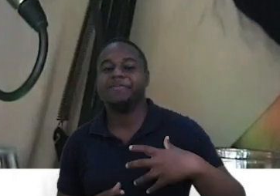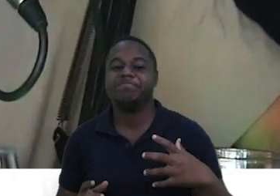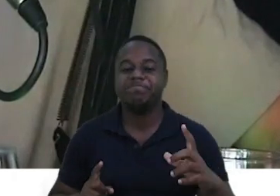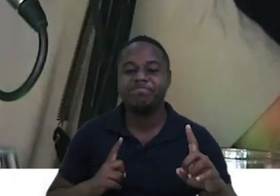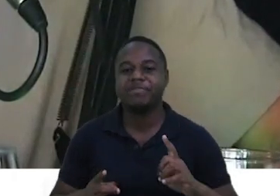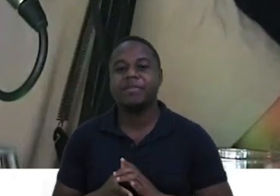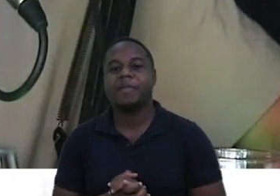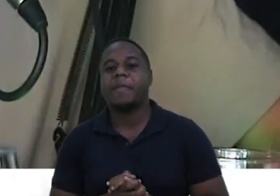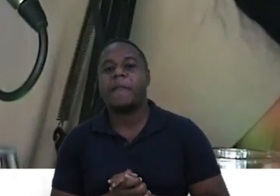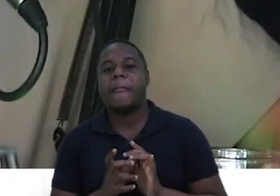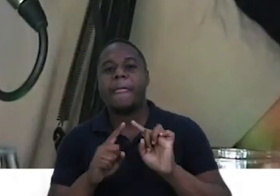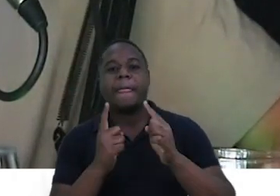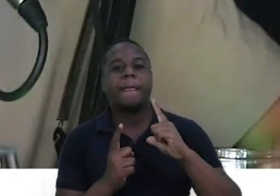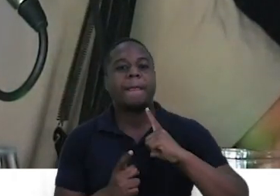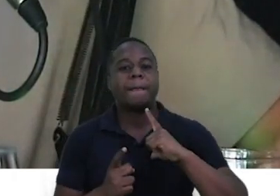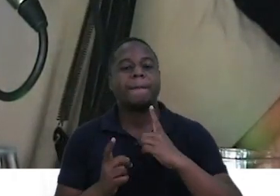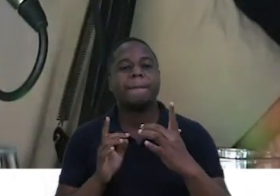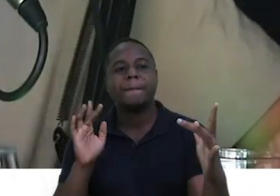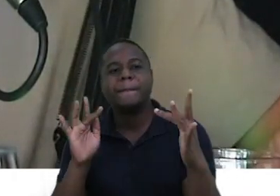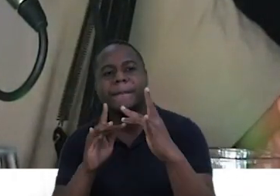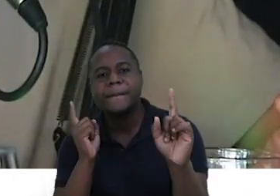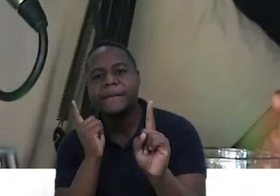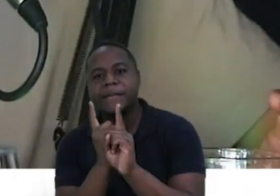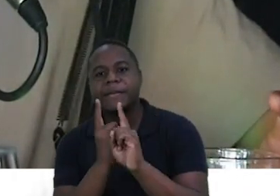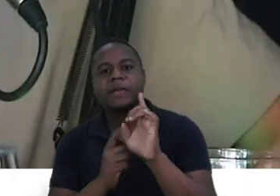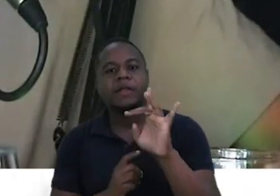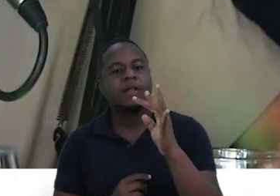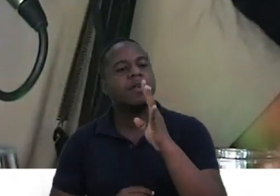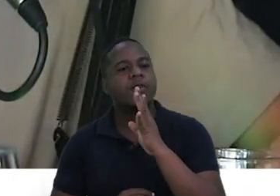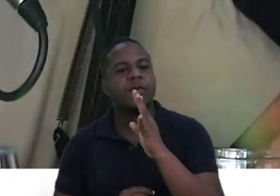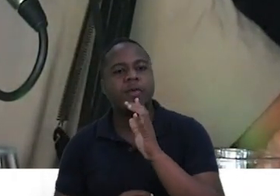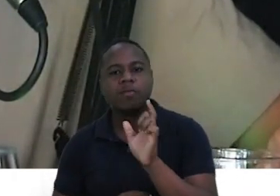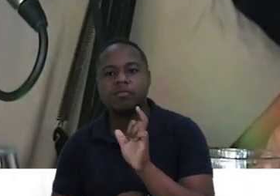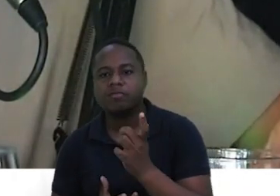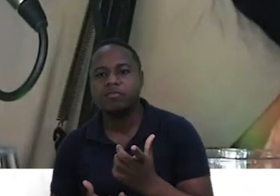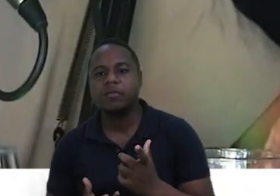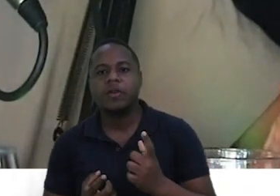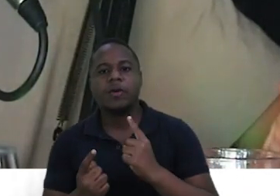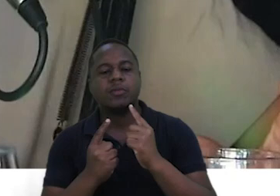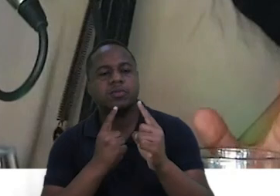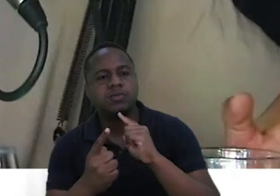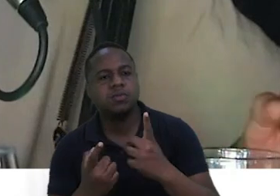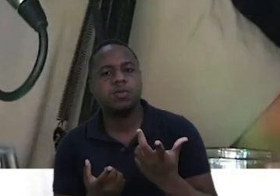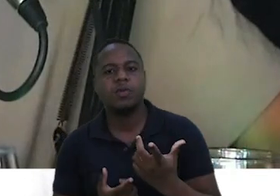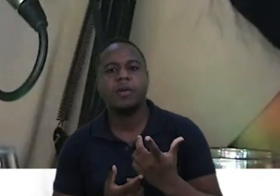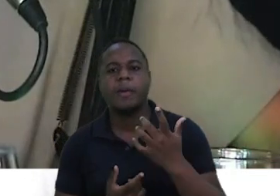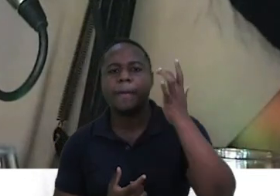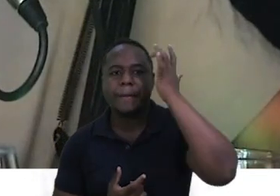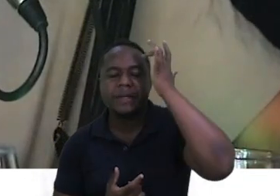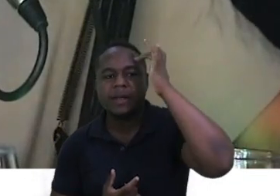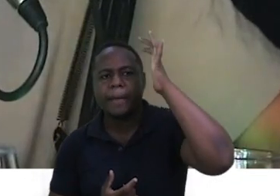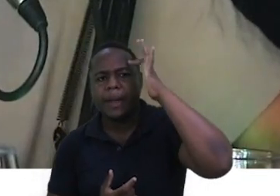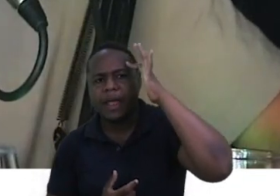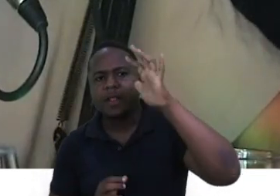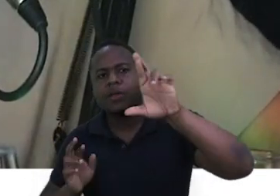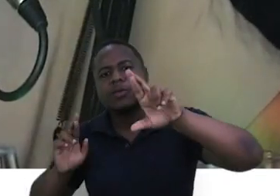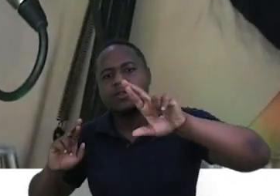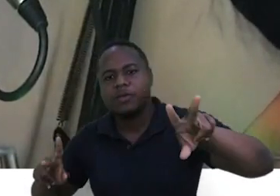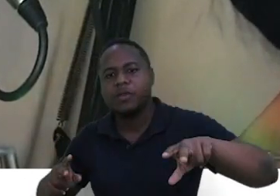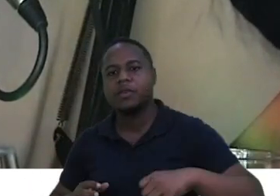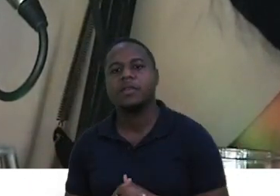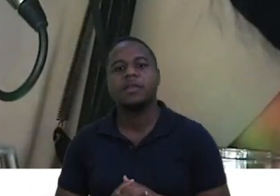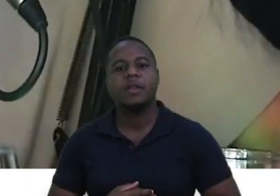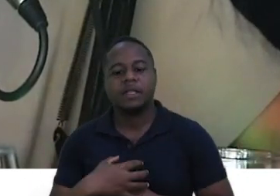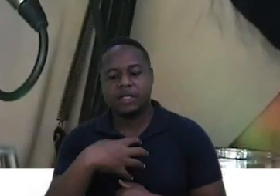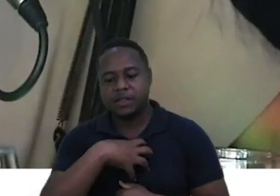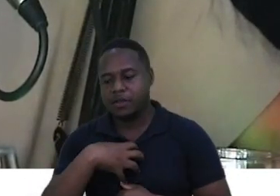Mas foi esse encontro mesmo, assim, da gente se conhecer, da gente trocar, da gente entender como cada um pensa, como cada um